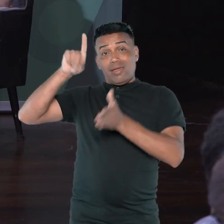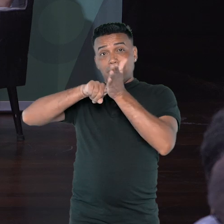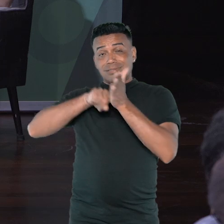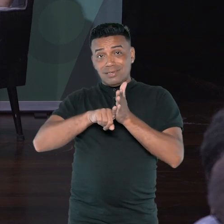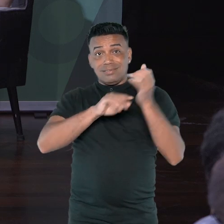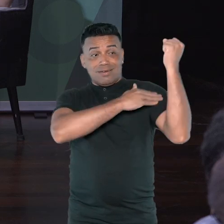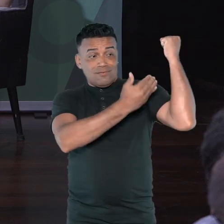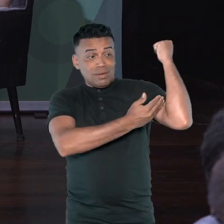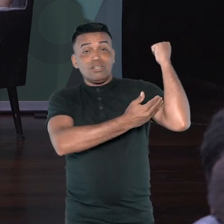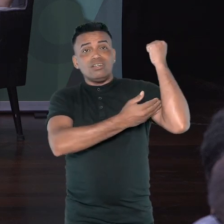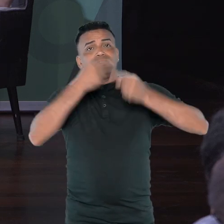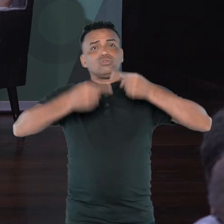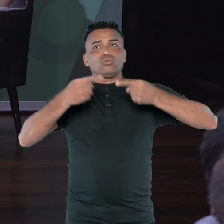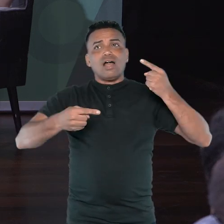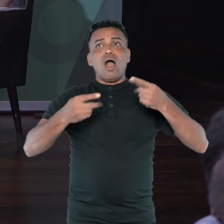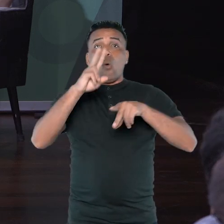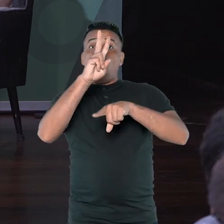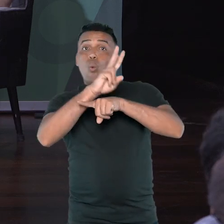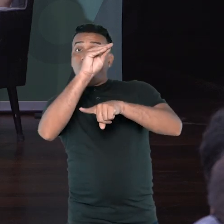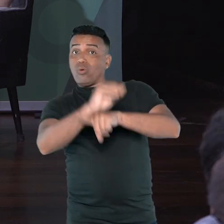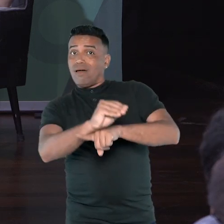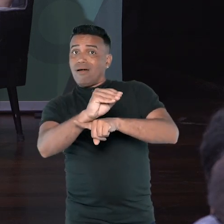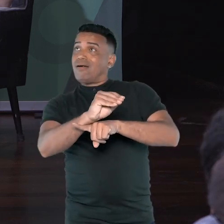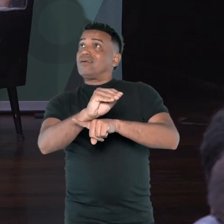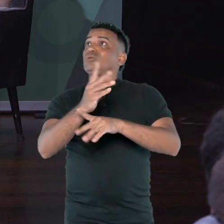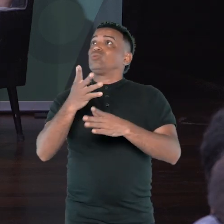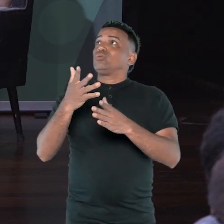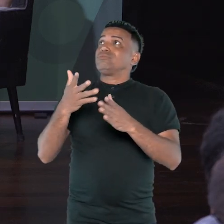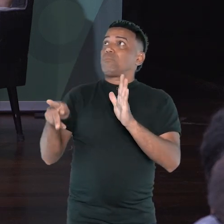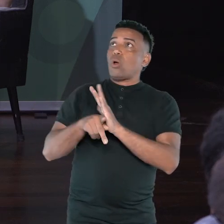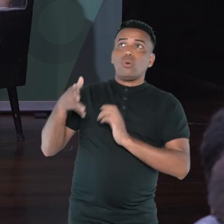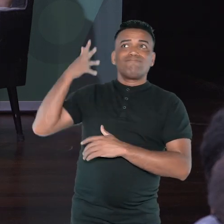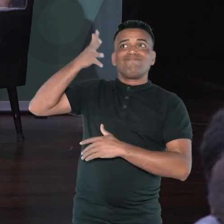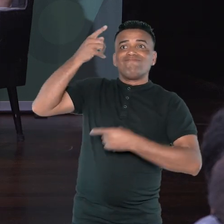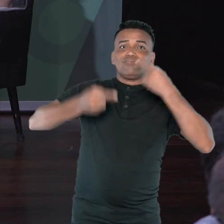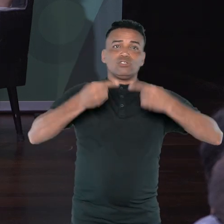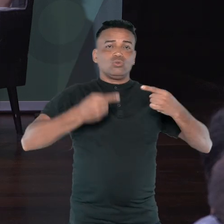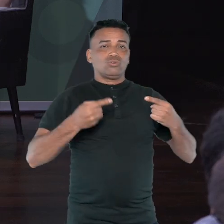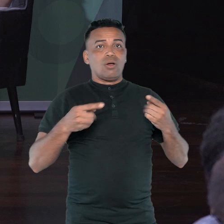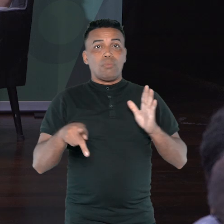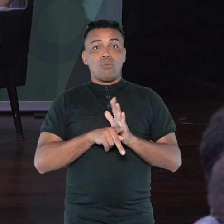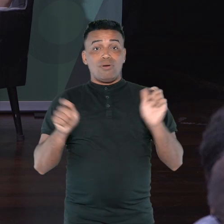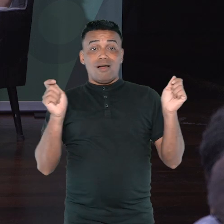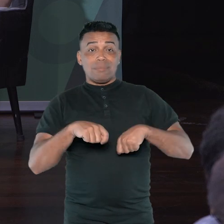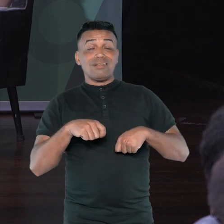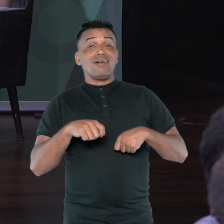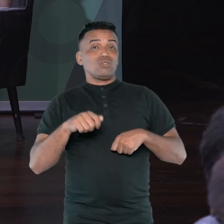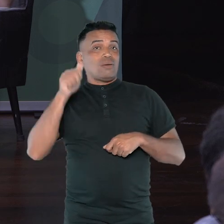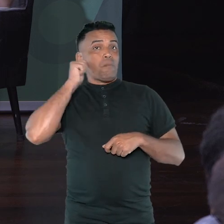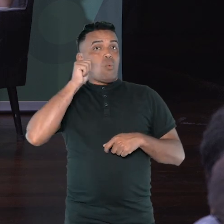sobre cuidado ficam muito voltadas também para uma discussão a partir da capacidade